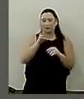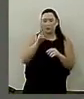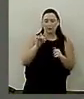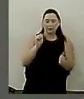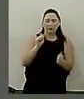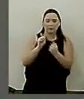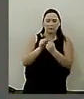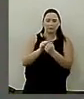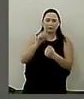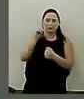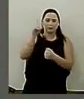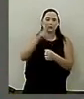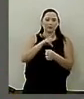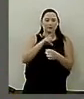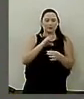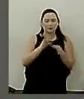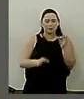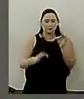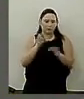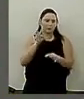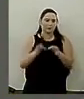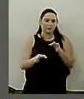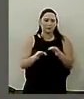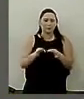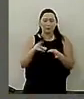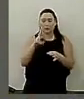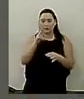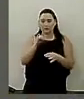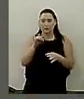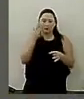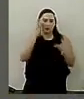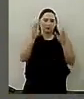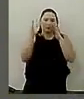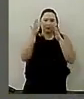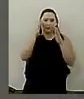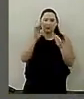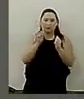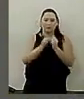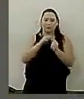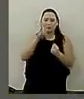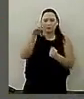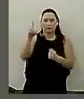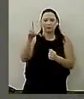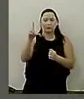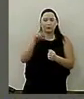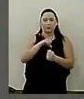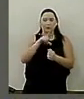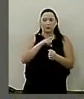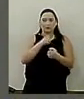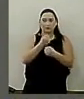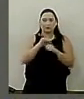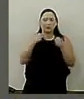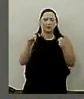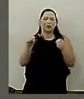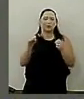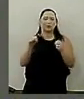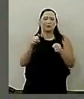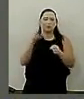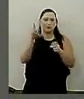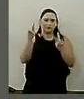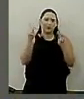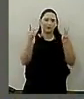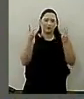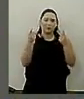Participaremos do grande julgamento final e nos alegraremos com a sua grande e última